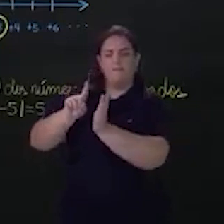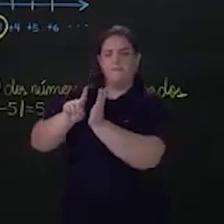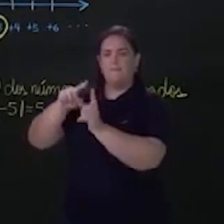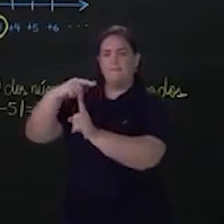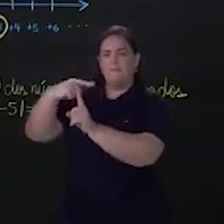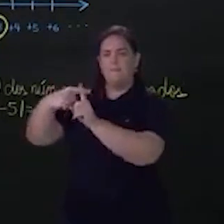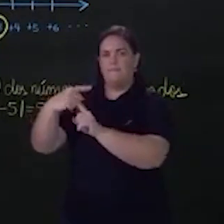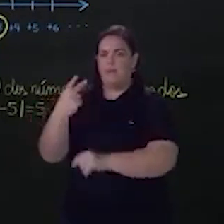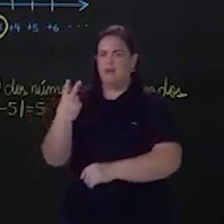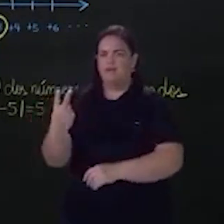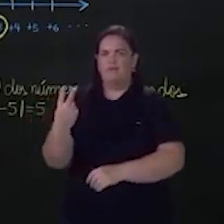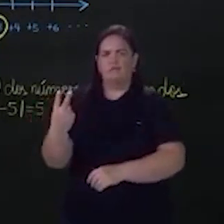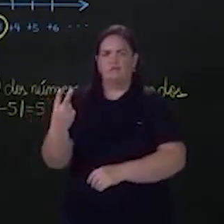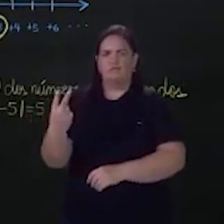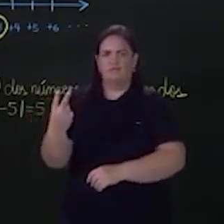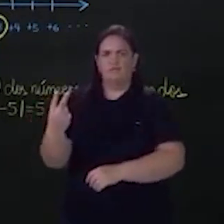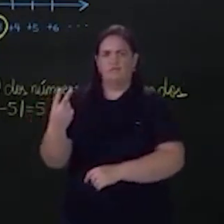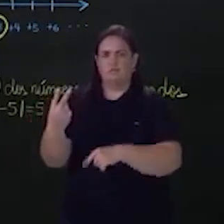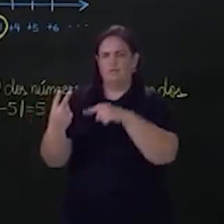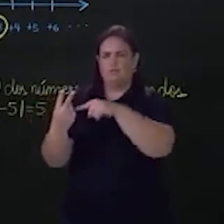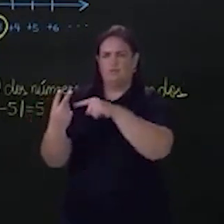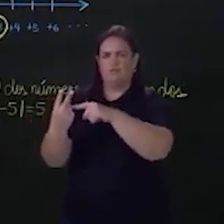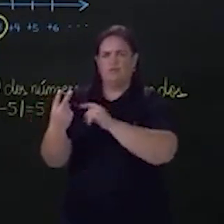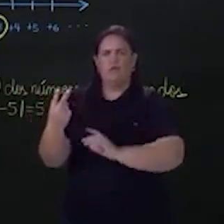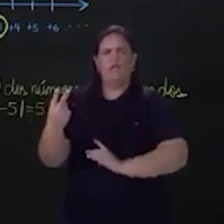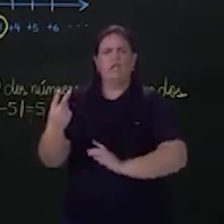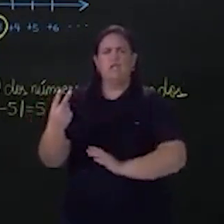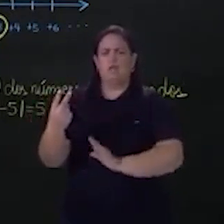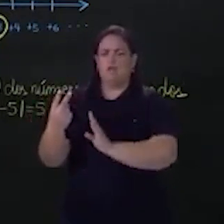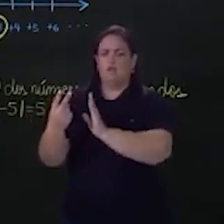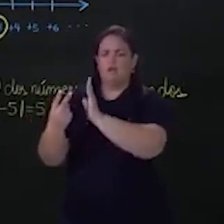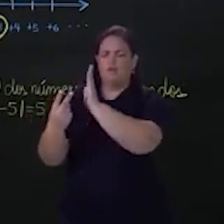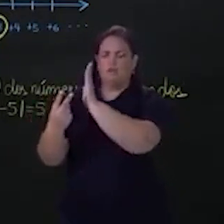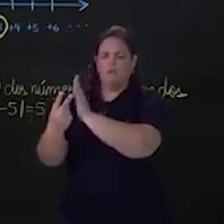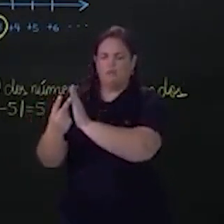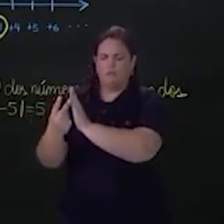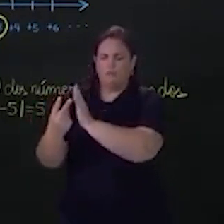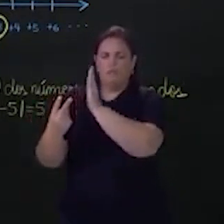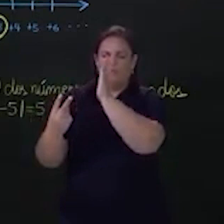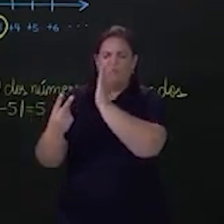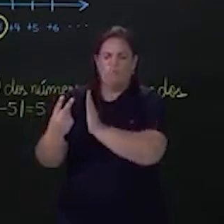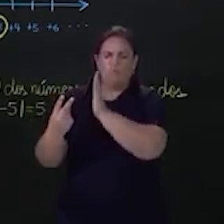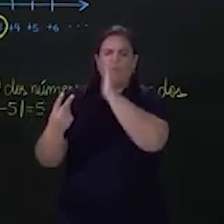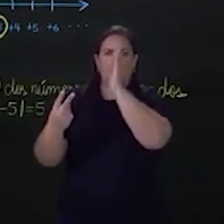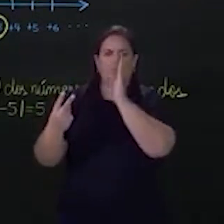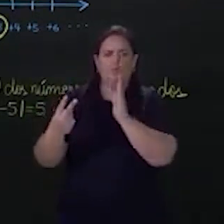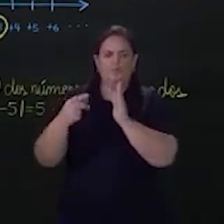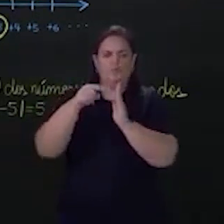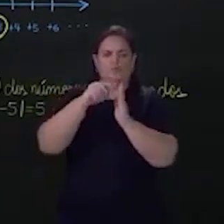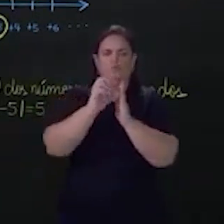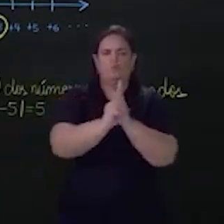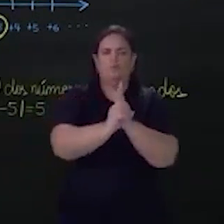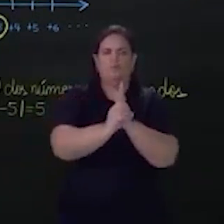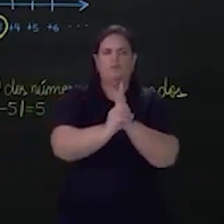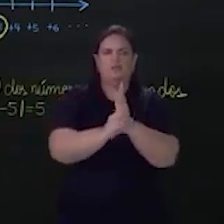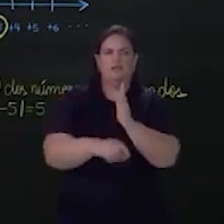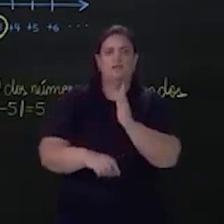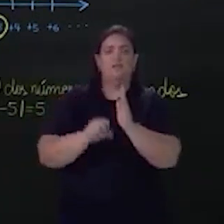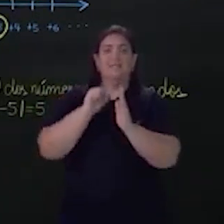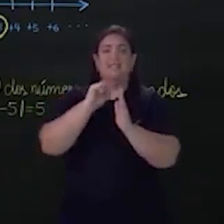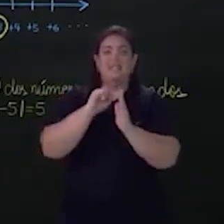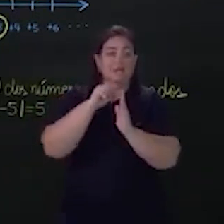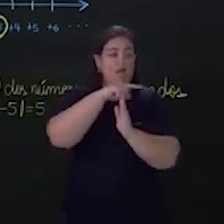verde. Repare que em relação à origem eu tenho uma distância de 1, 2 traços. Mas se eu pegar o